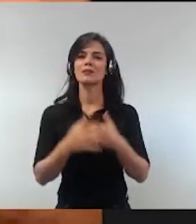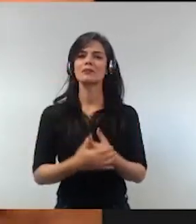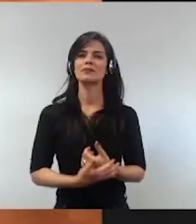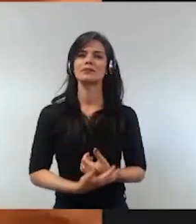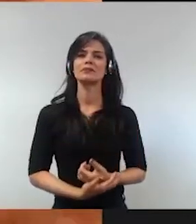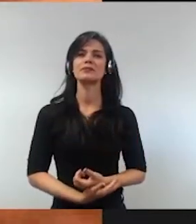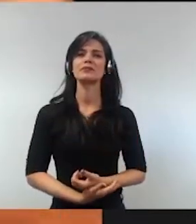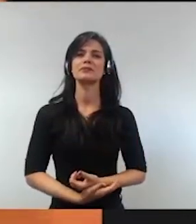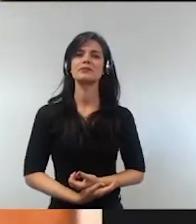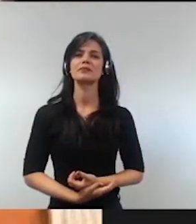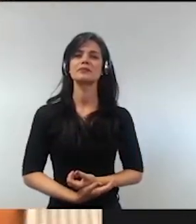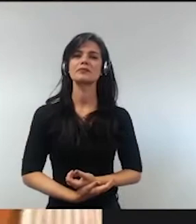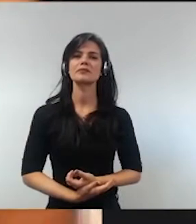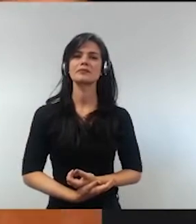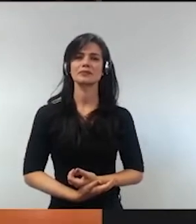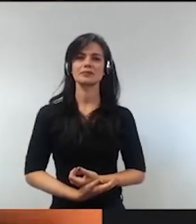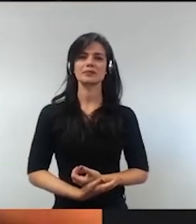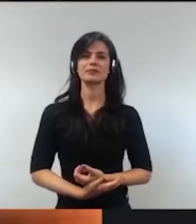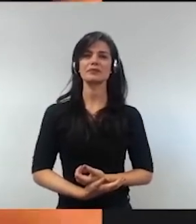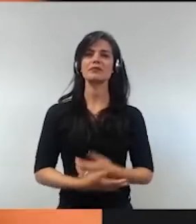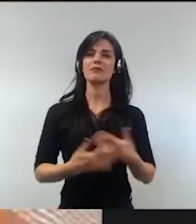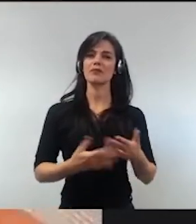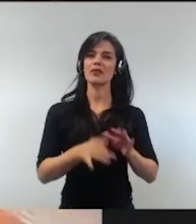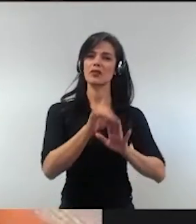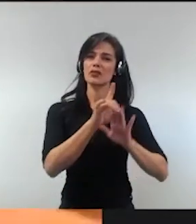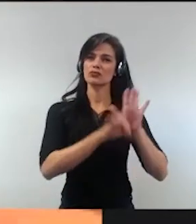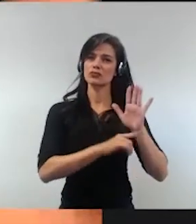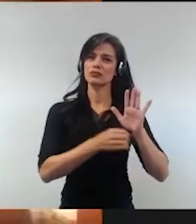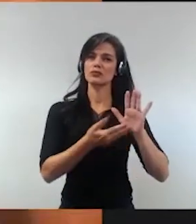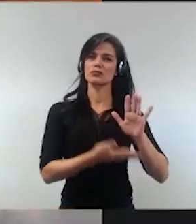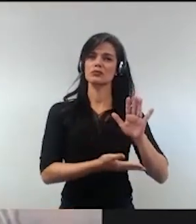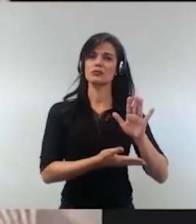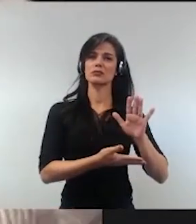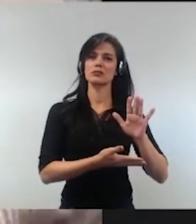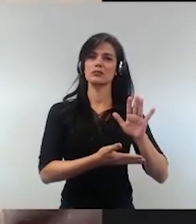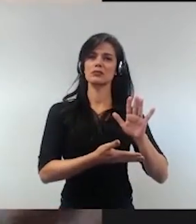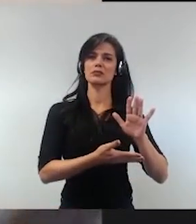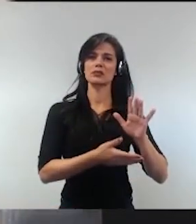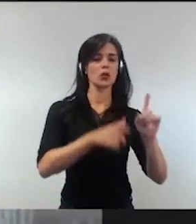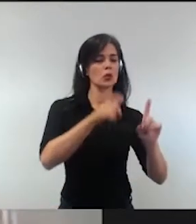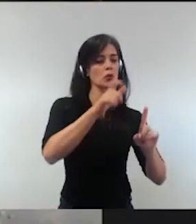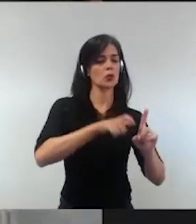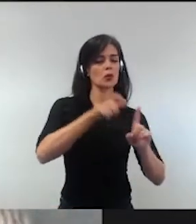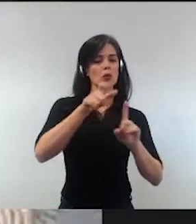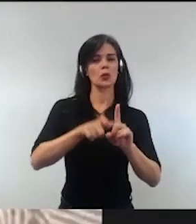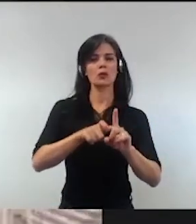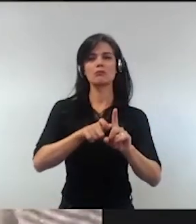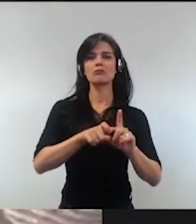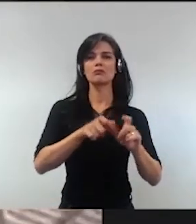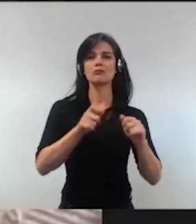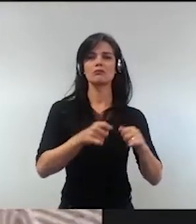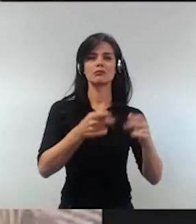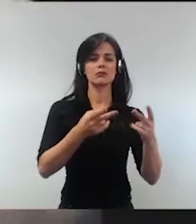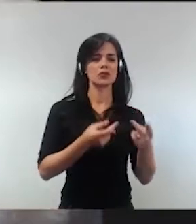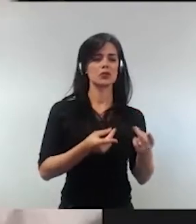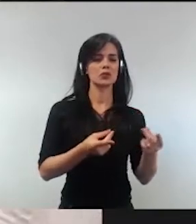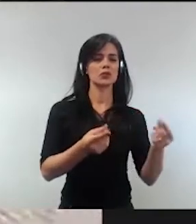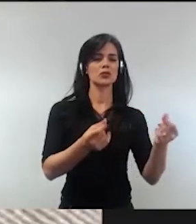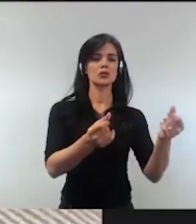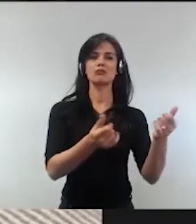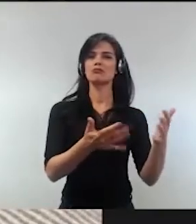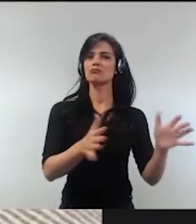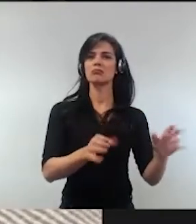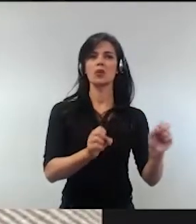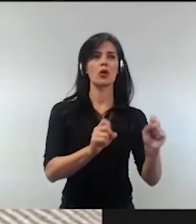Isso exige da parte do direito que os personagens se retirem daquele âmbito do teatro e aceitem